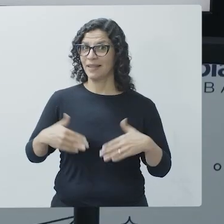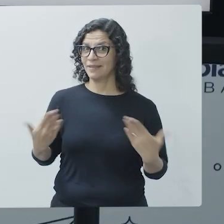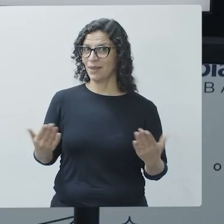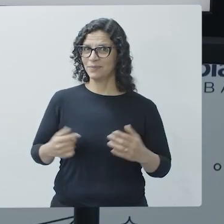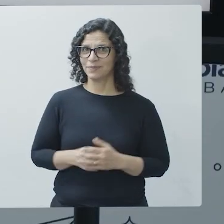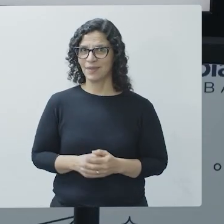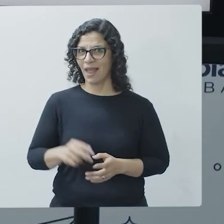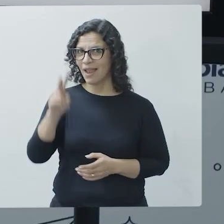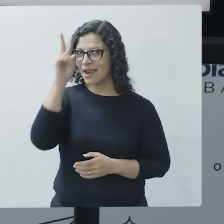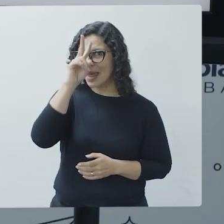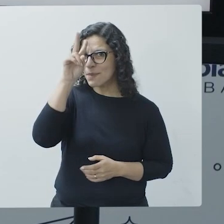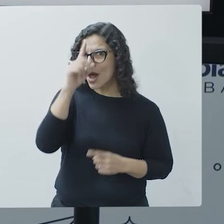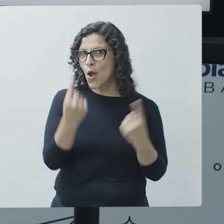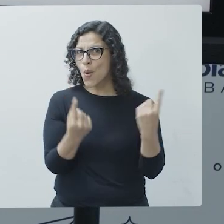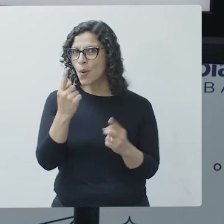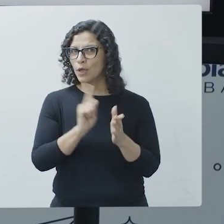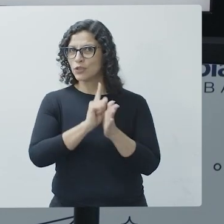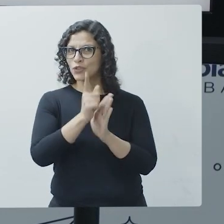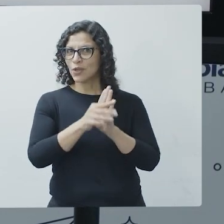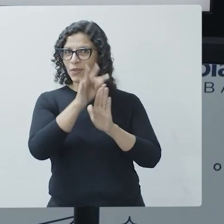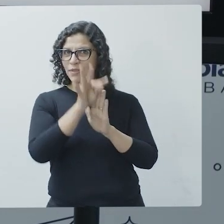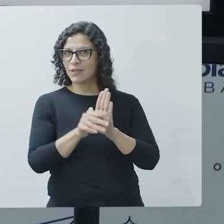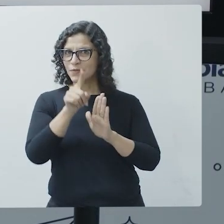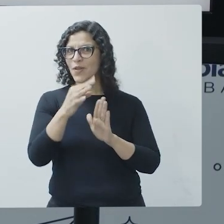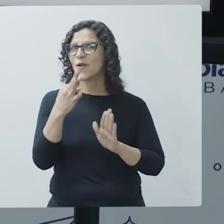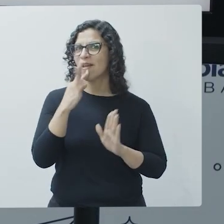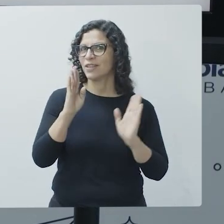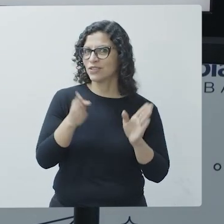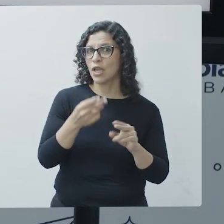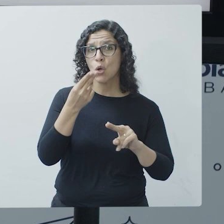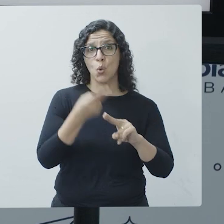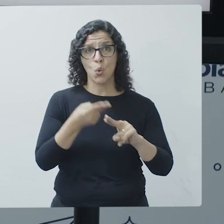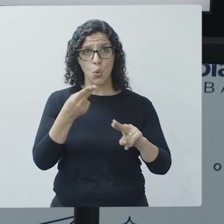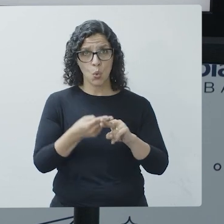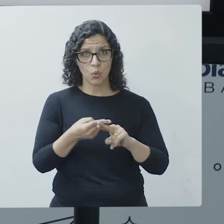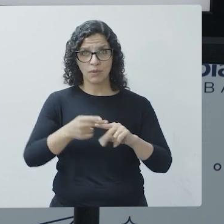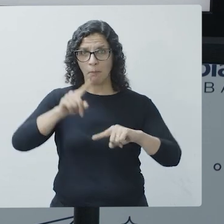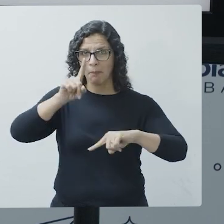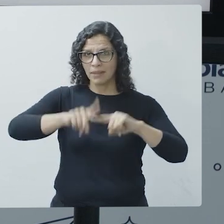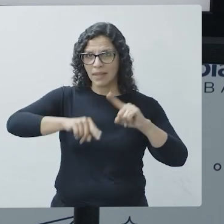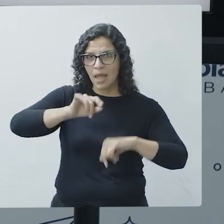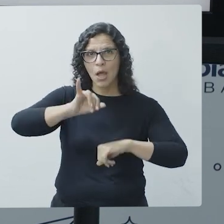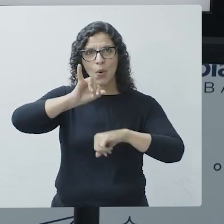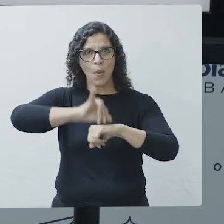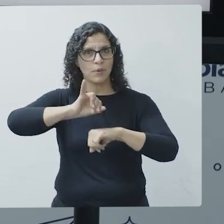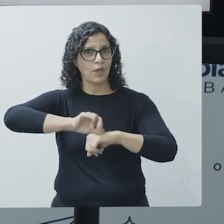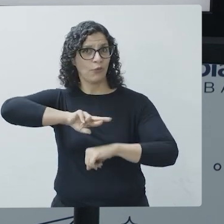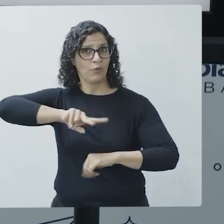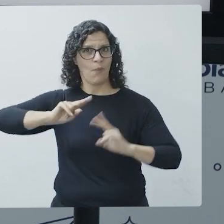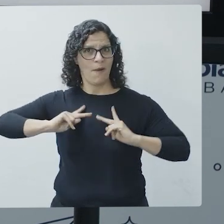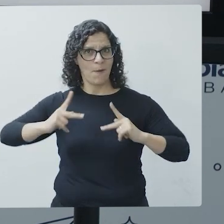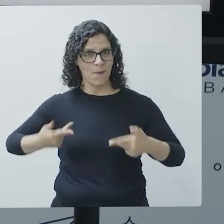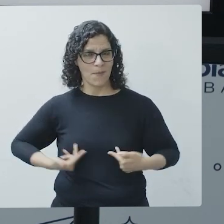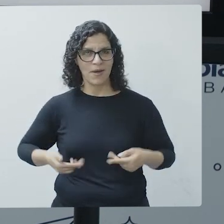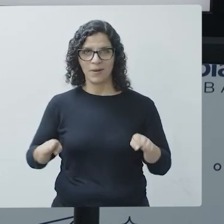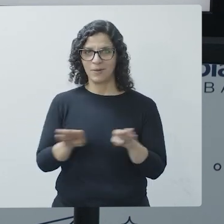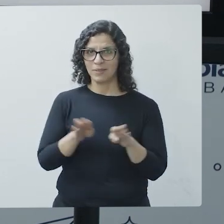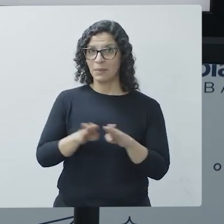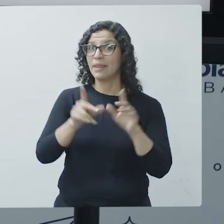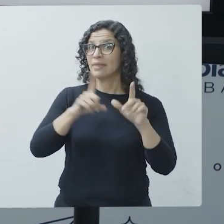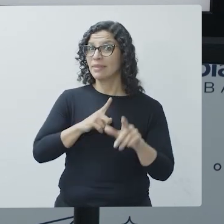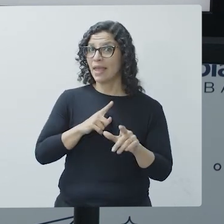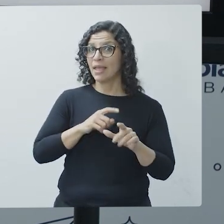Então, lembraram do outro gênero textual que usa seres aí, né? Seres que não são humanos e